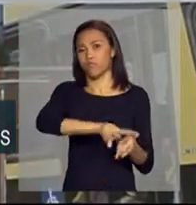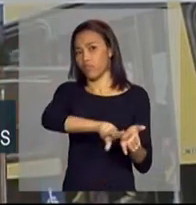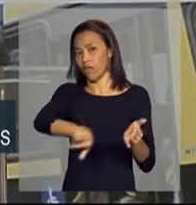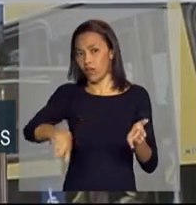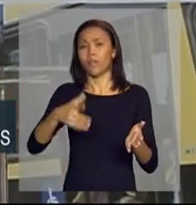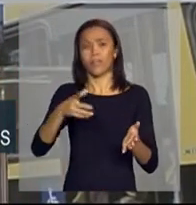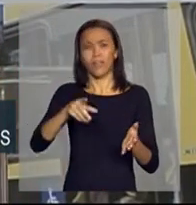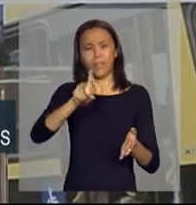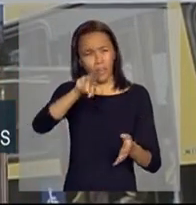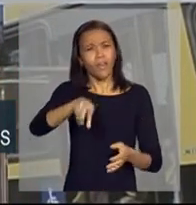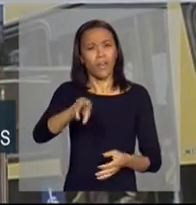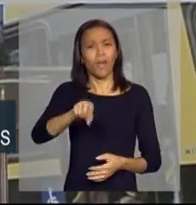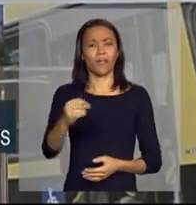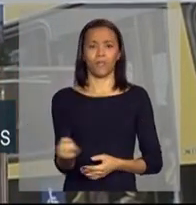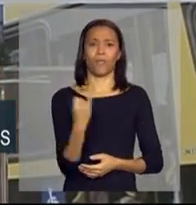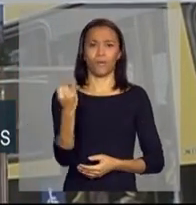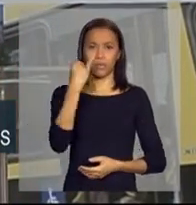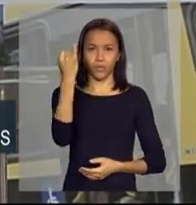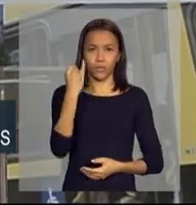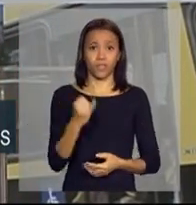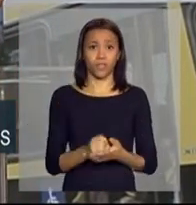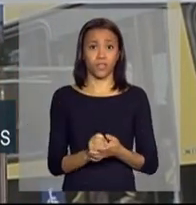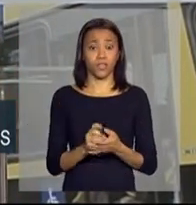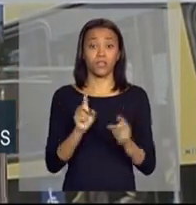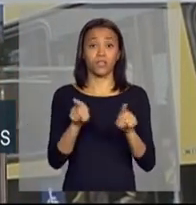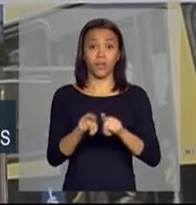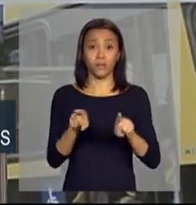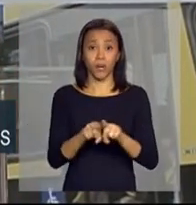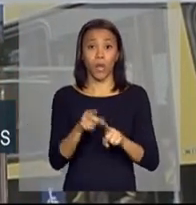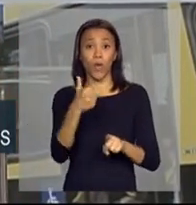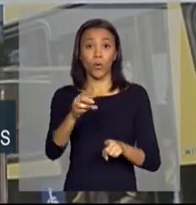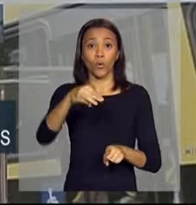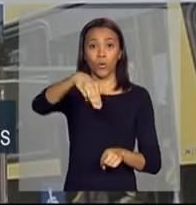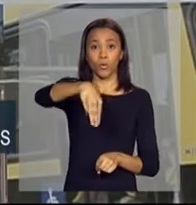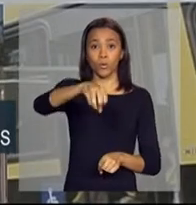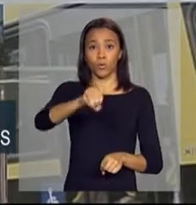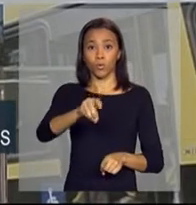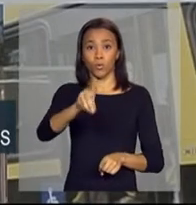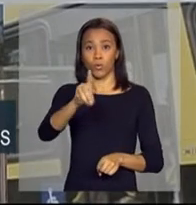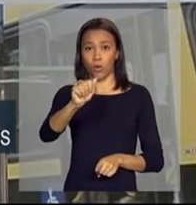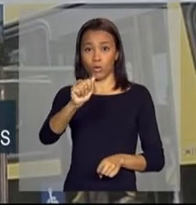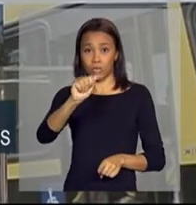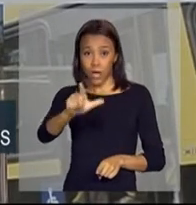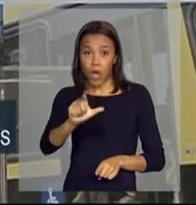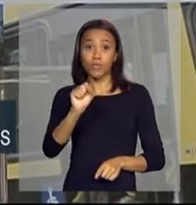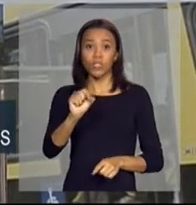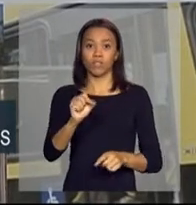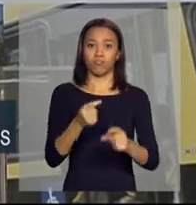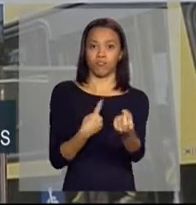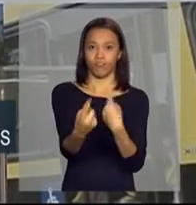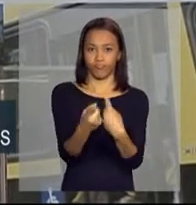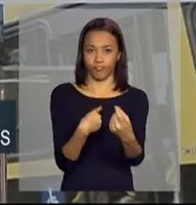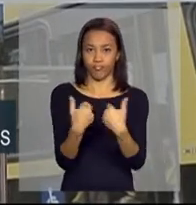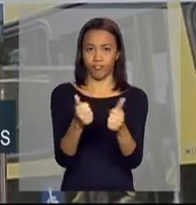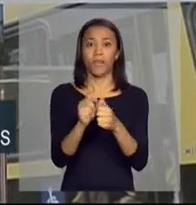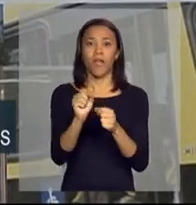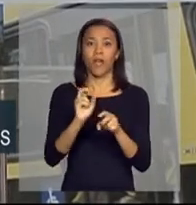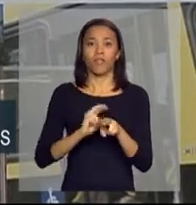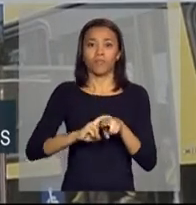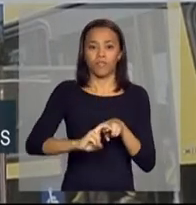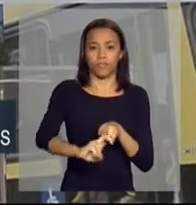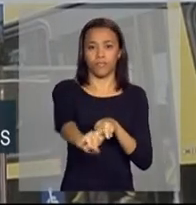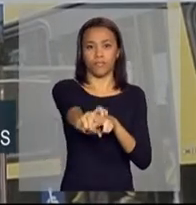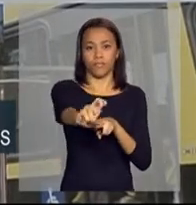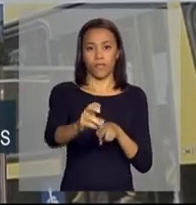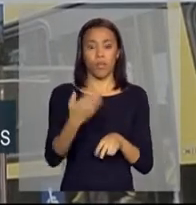muito importante e que diz respeito a outro modal de transporte, que é o ferroviário. Nós estamos fazendo um